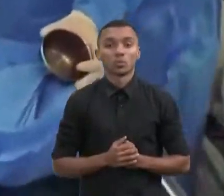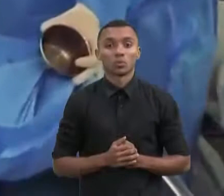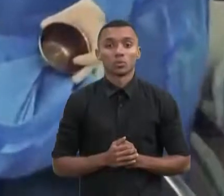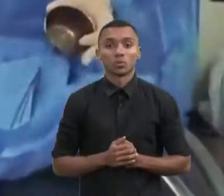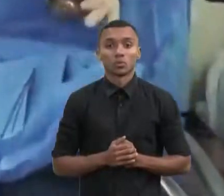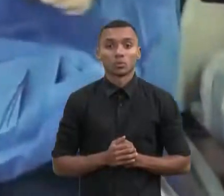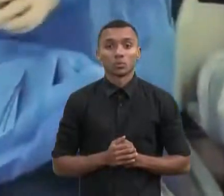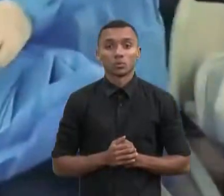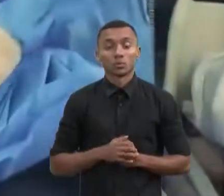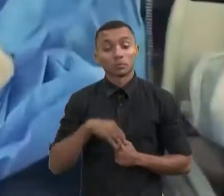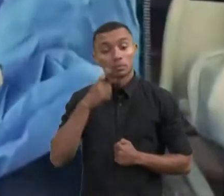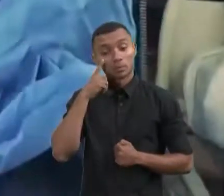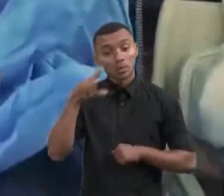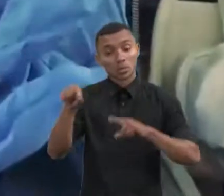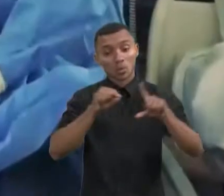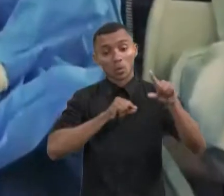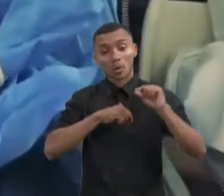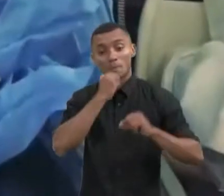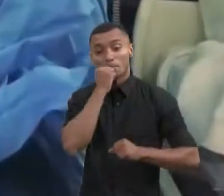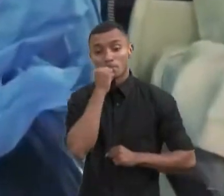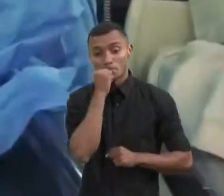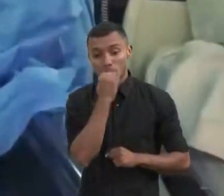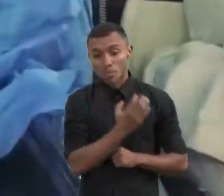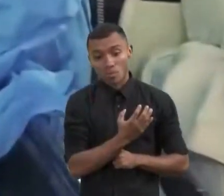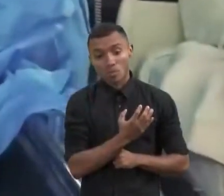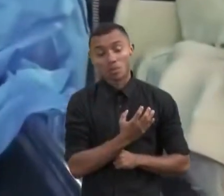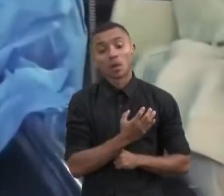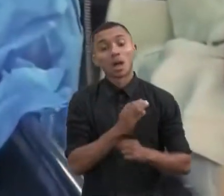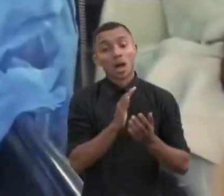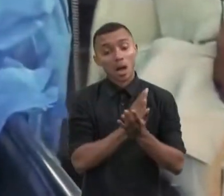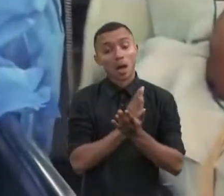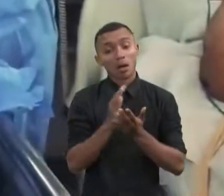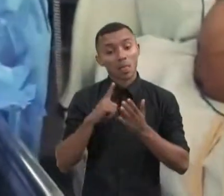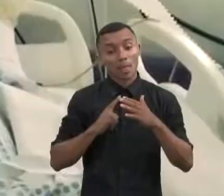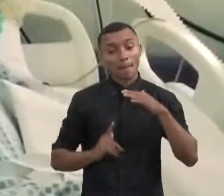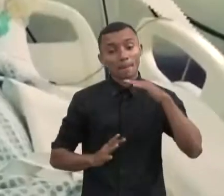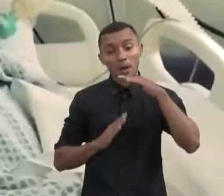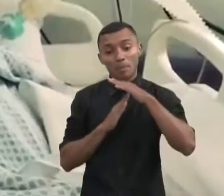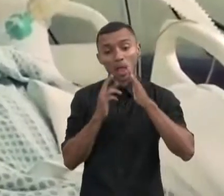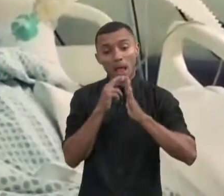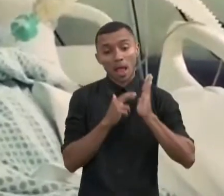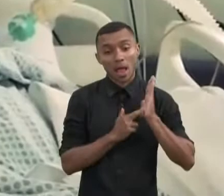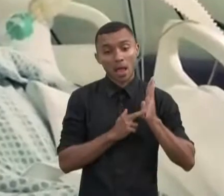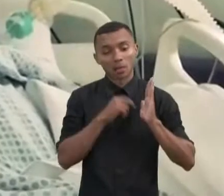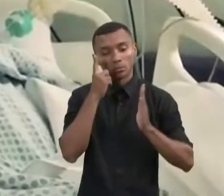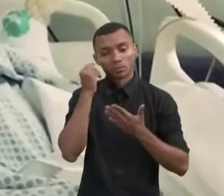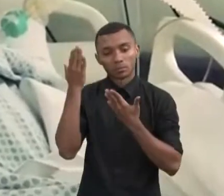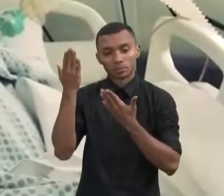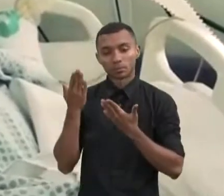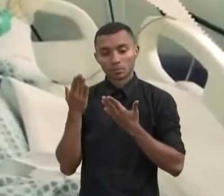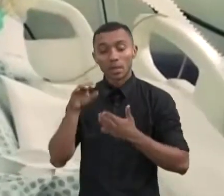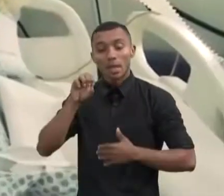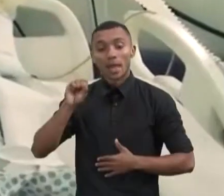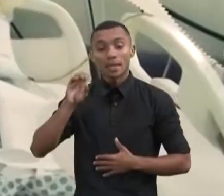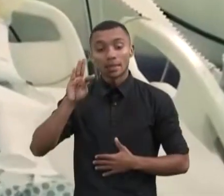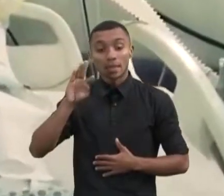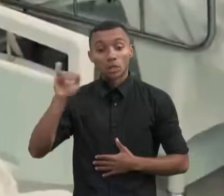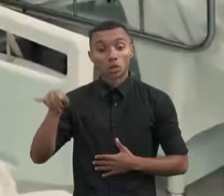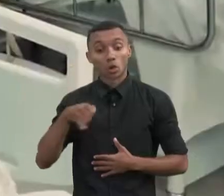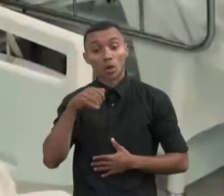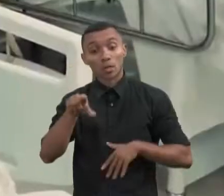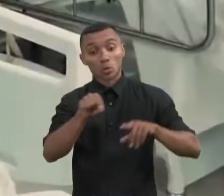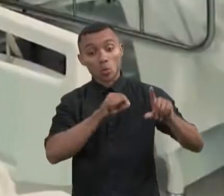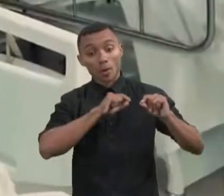ser desfavorável aos usuários, ela prevê algumas excepcionalidades. De acordo com a decisão do STJ,